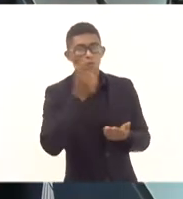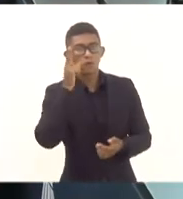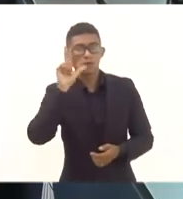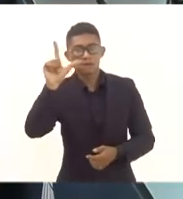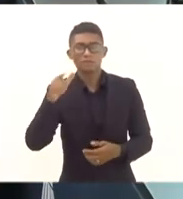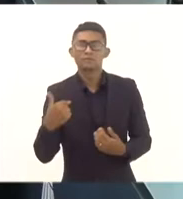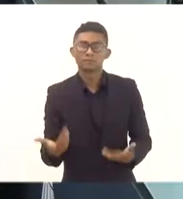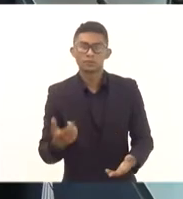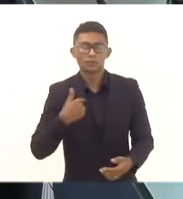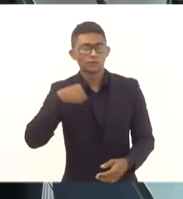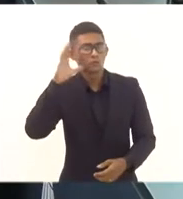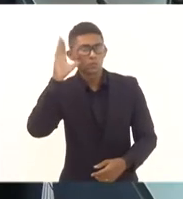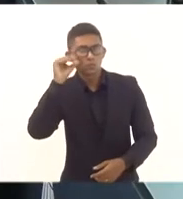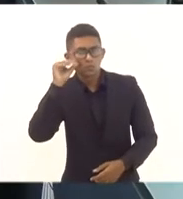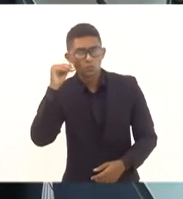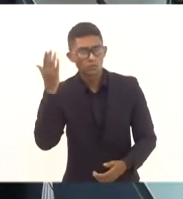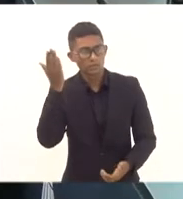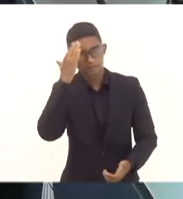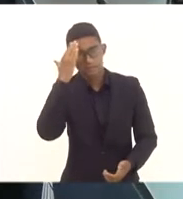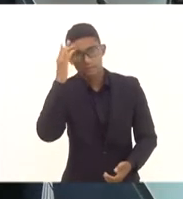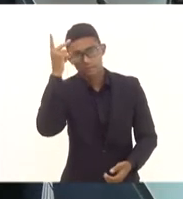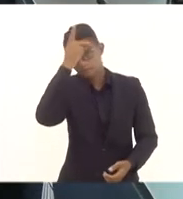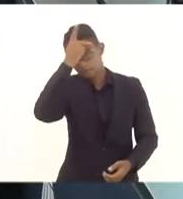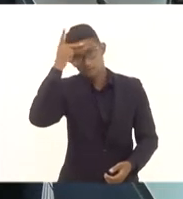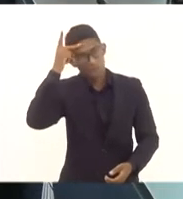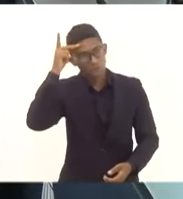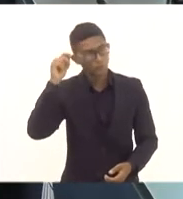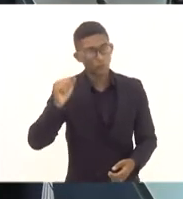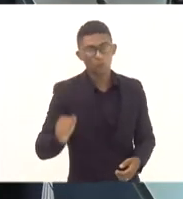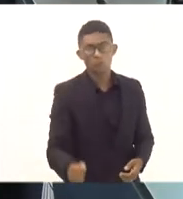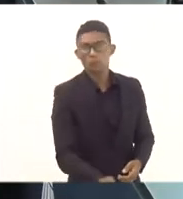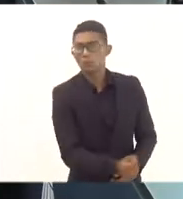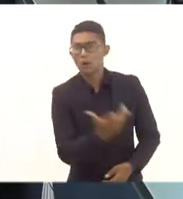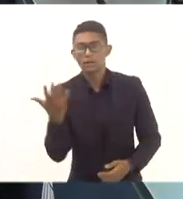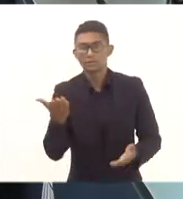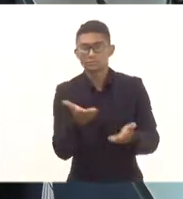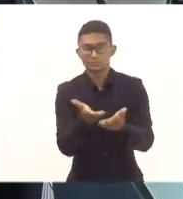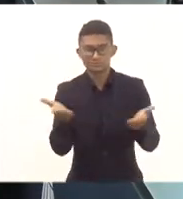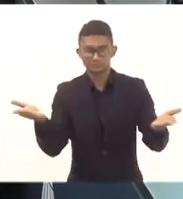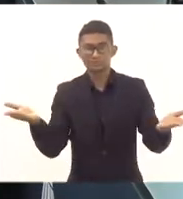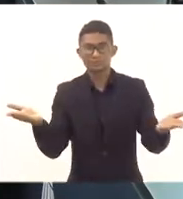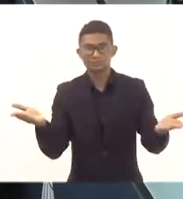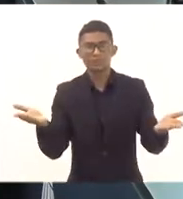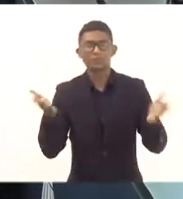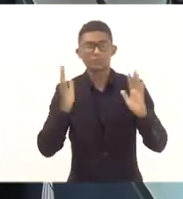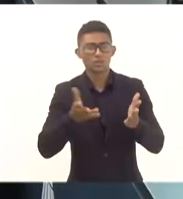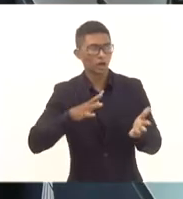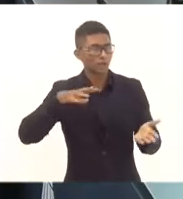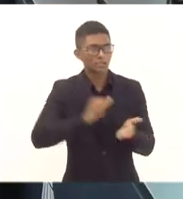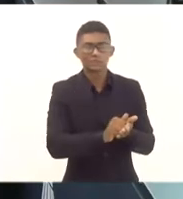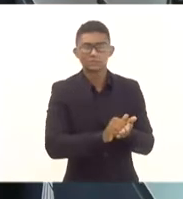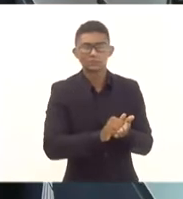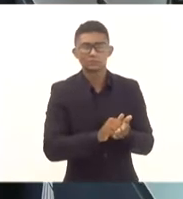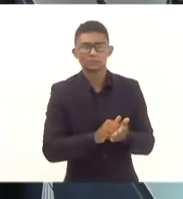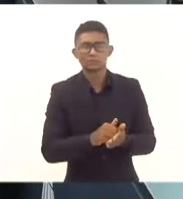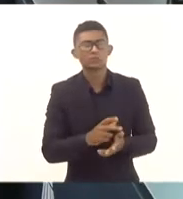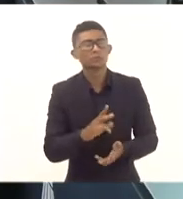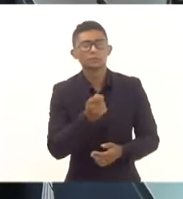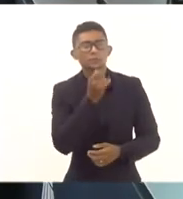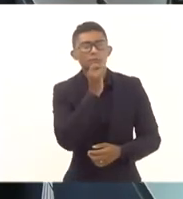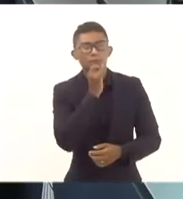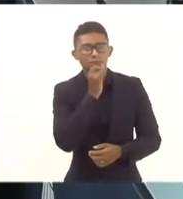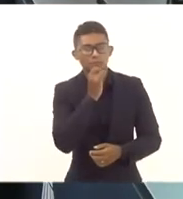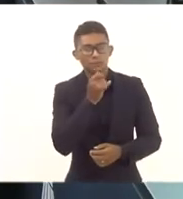qual é esse número de pessoas que estavam inscritas por exemplo